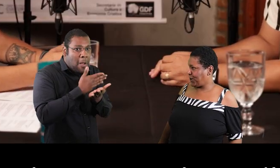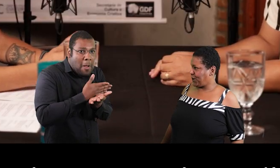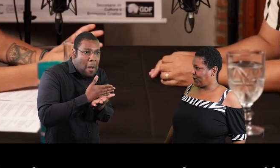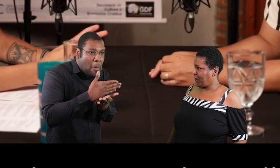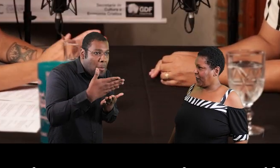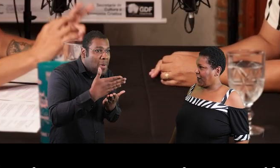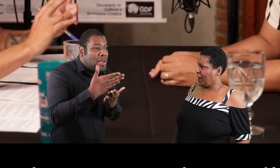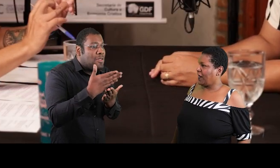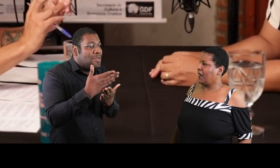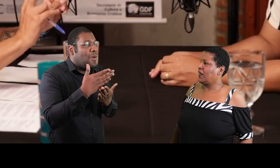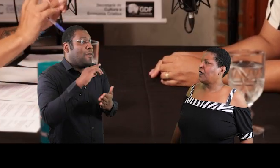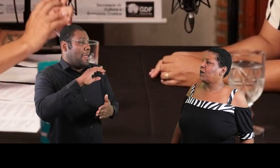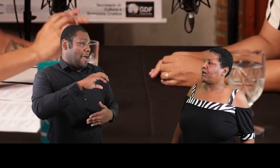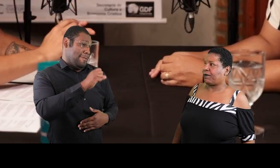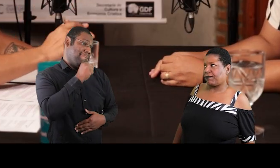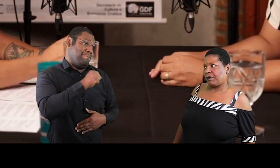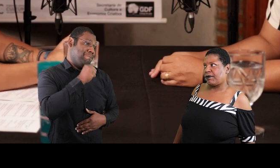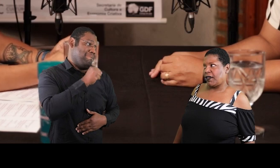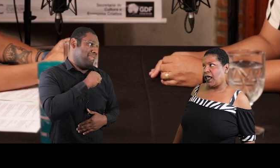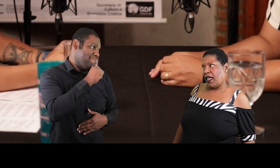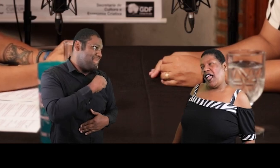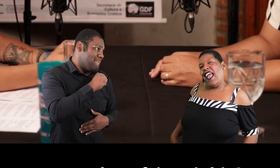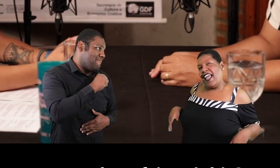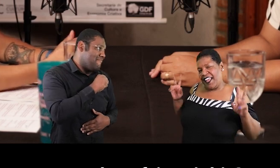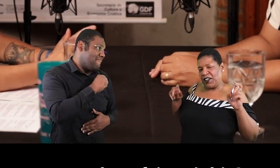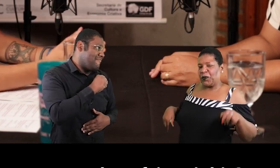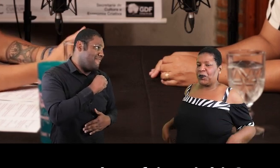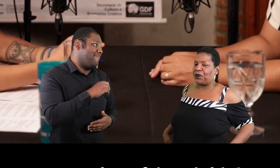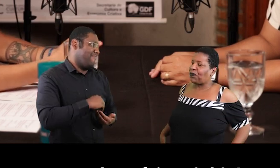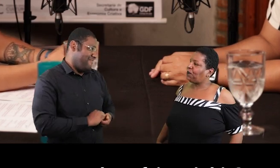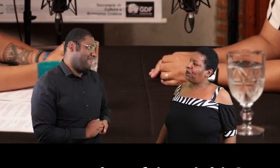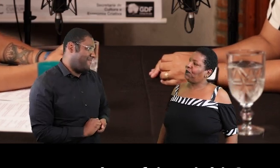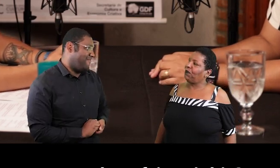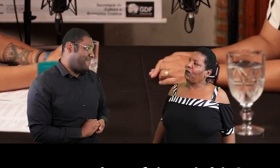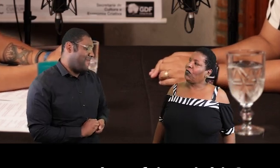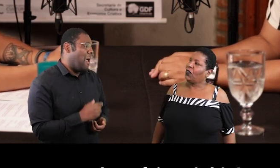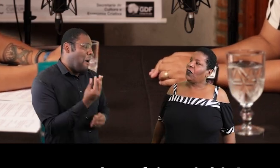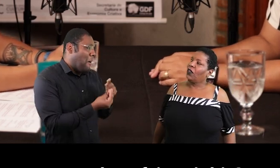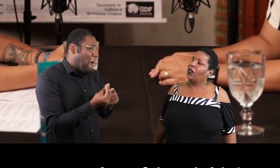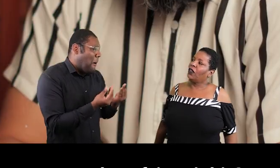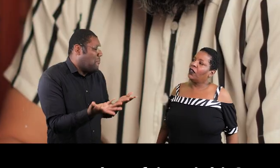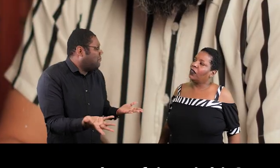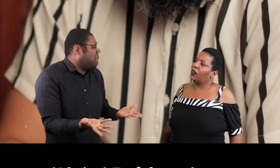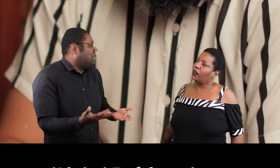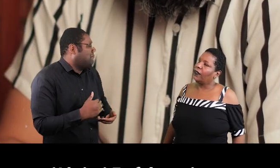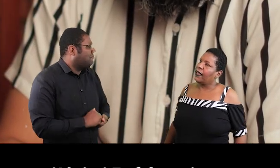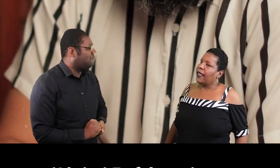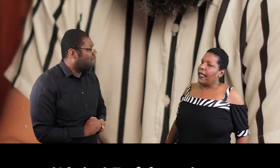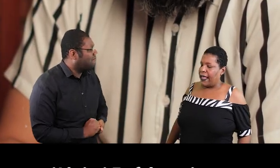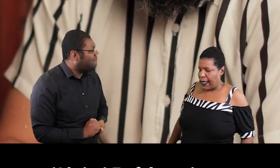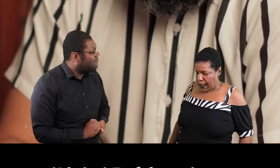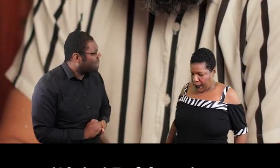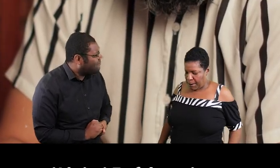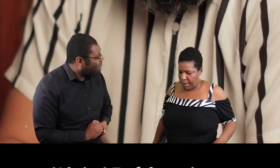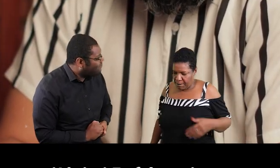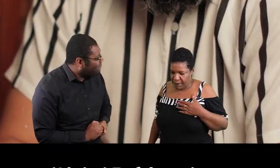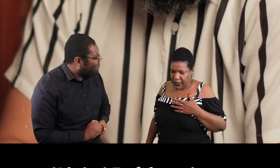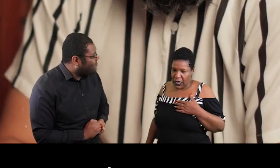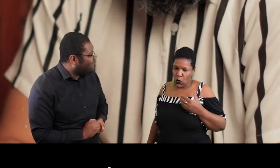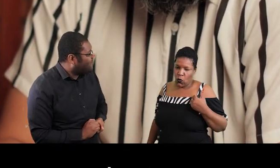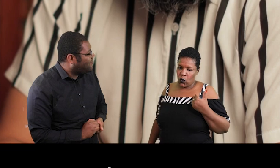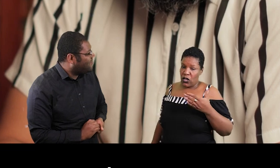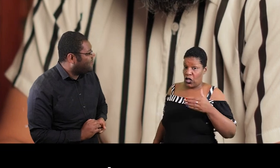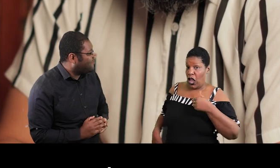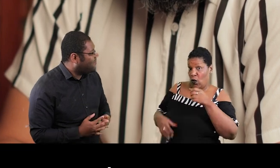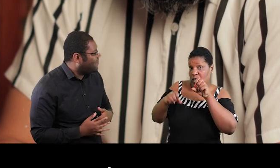começou já tarde, né? Aham. Entre aspas. Né? Mas como é que foi seu início? Assim? Eu falo assim para